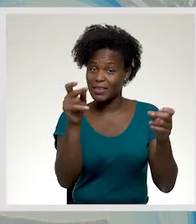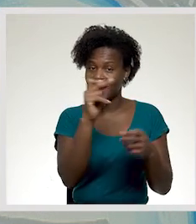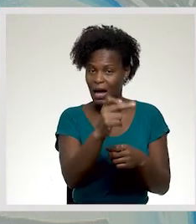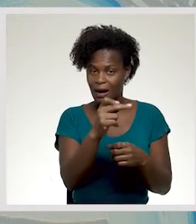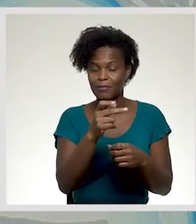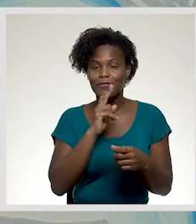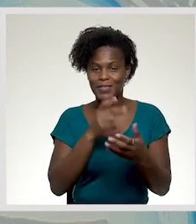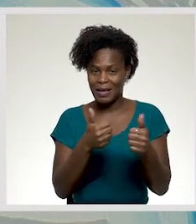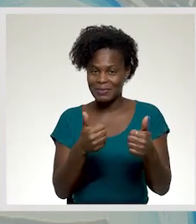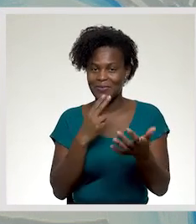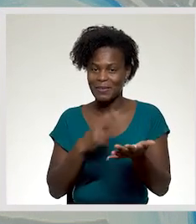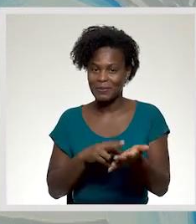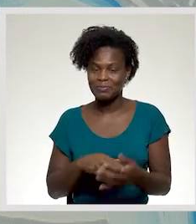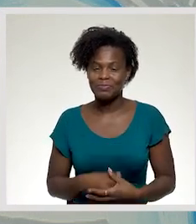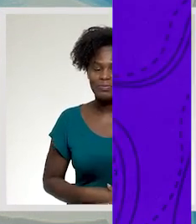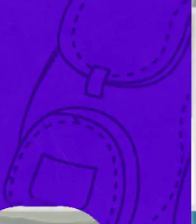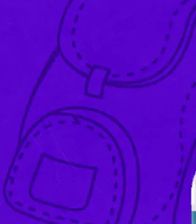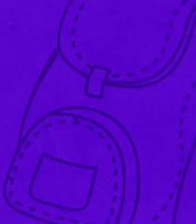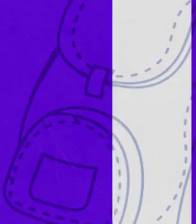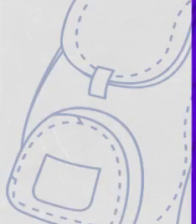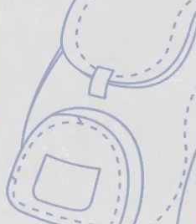está correta.